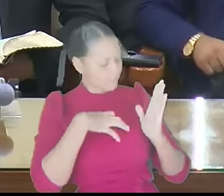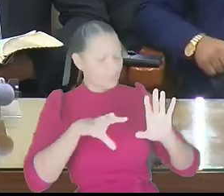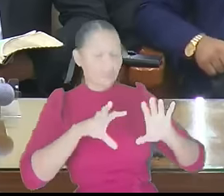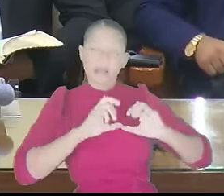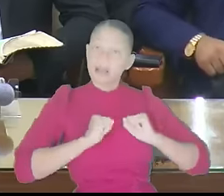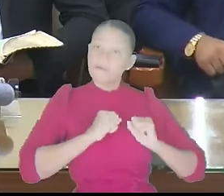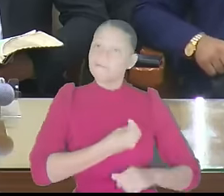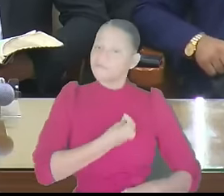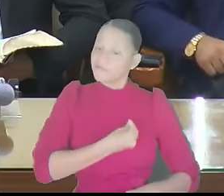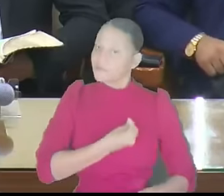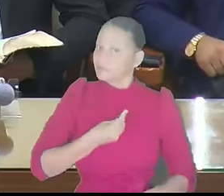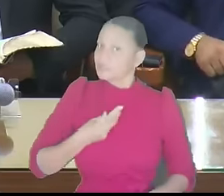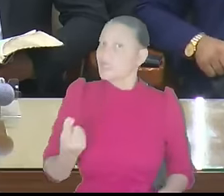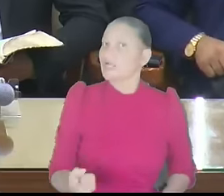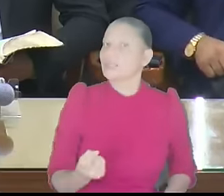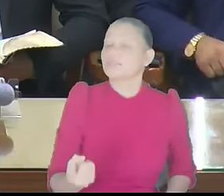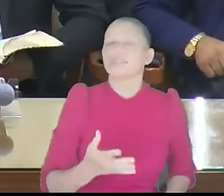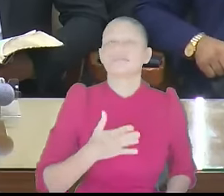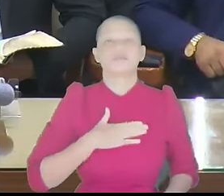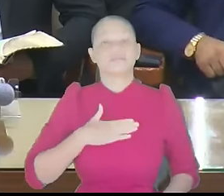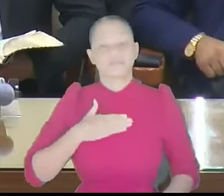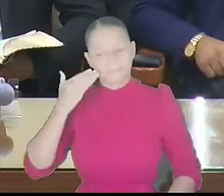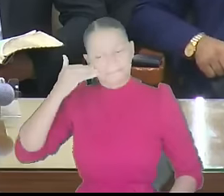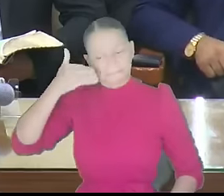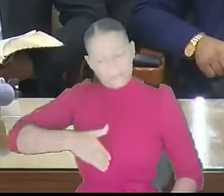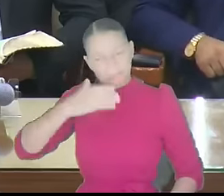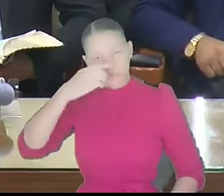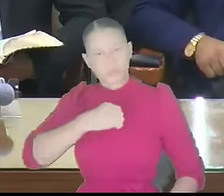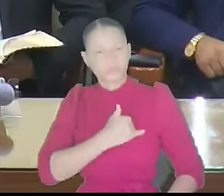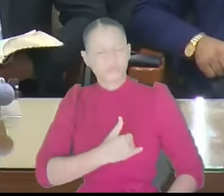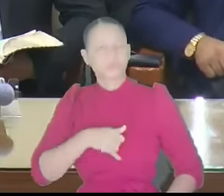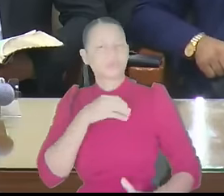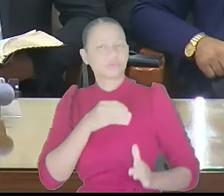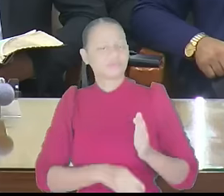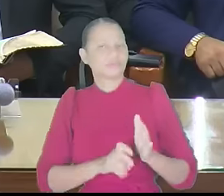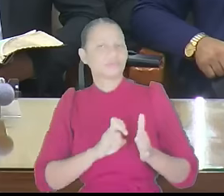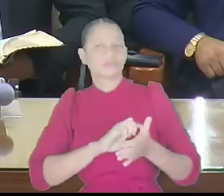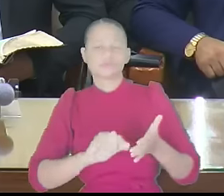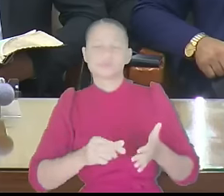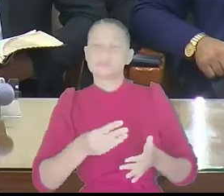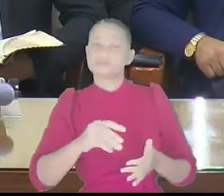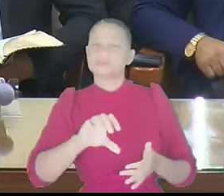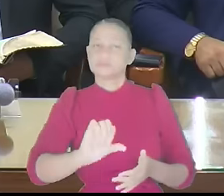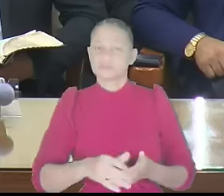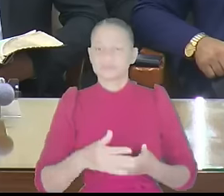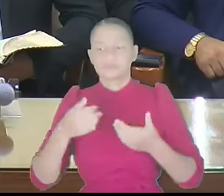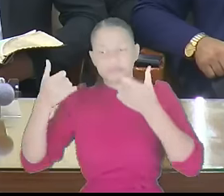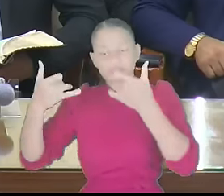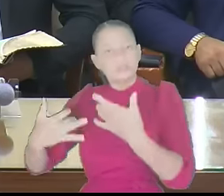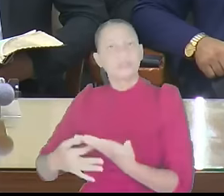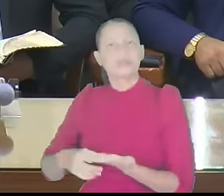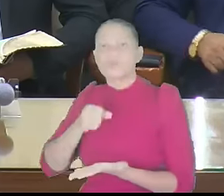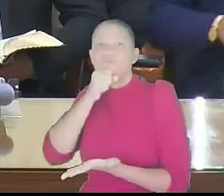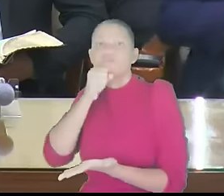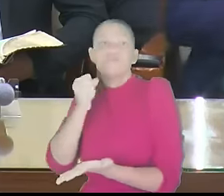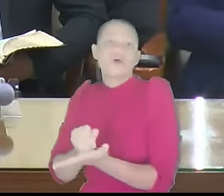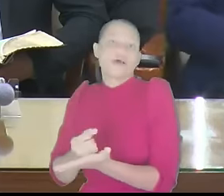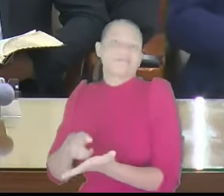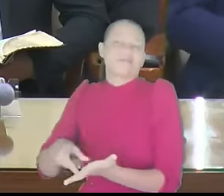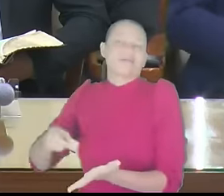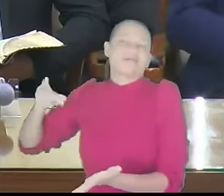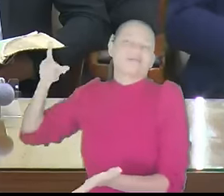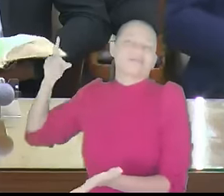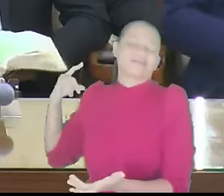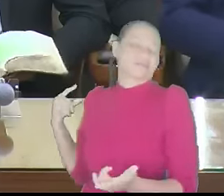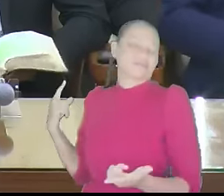elas que de mim testifico. São João 5,39. E ele estava se referindo ao Velho Testamento, porque naquela época não tinha o